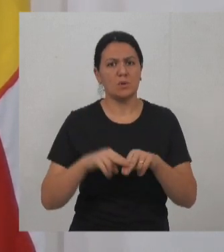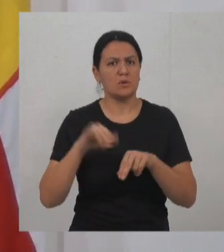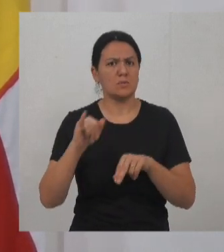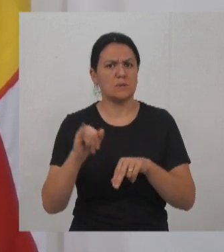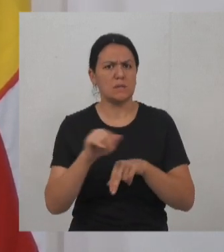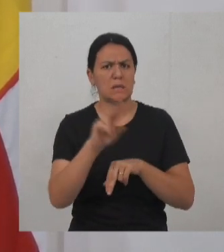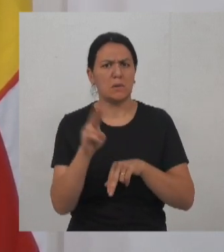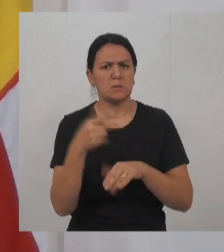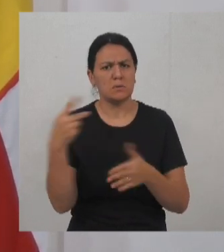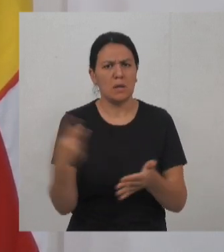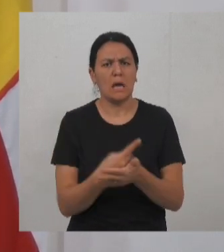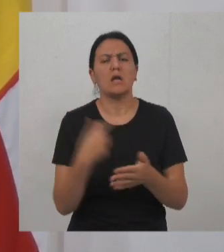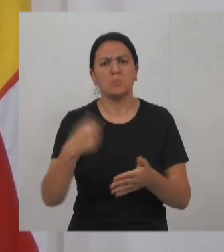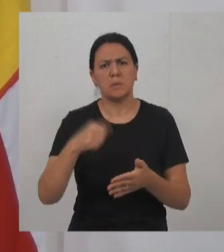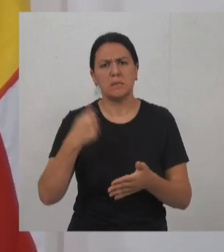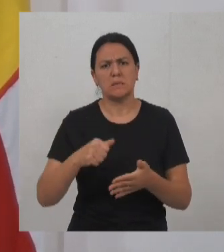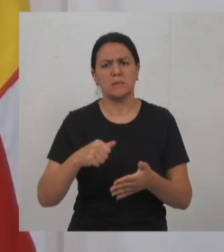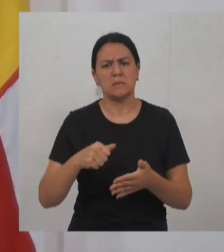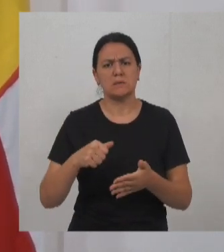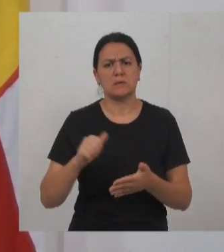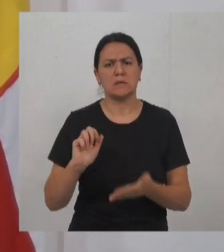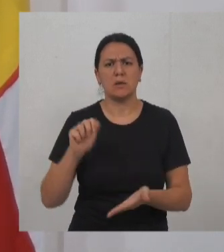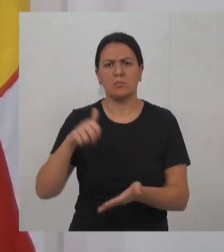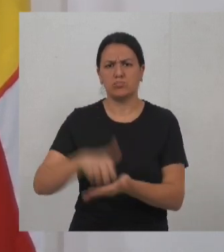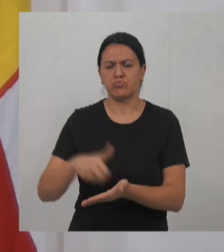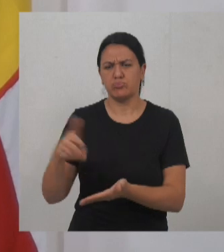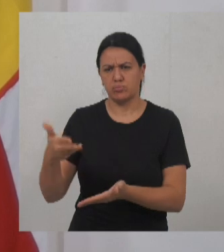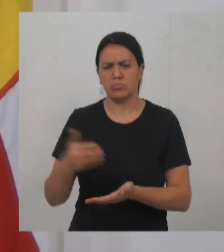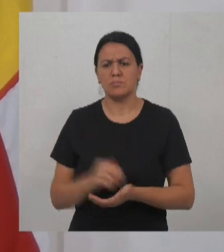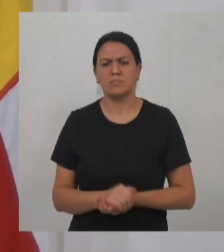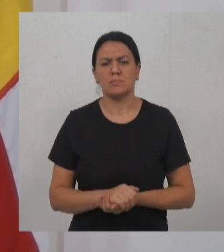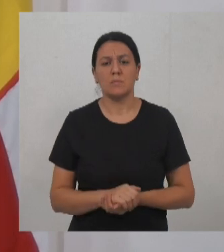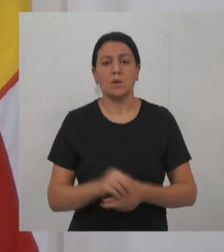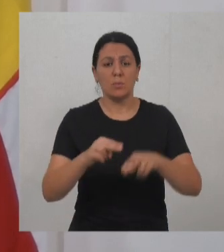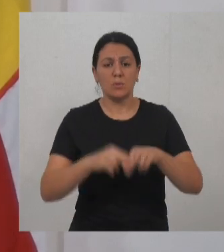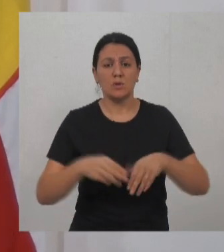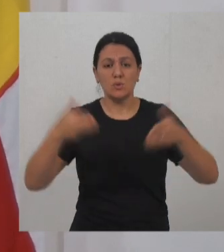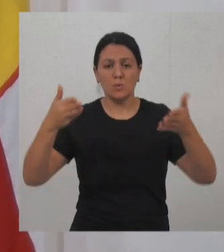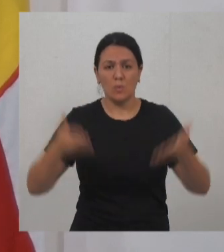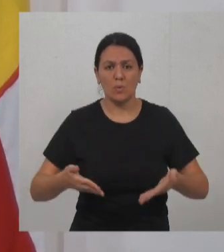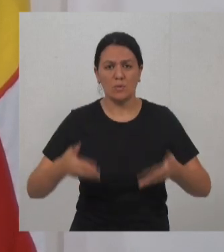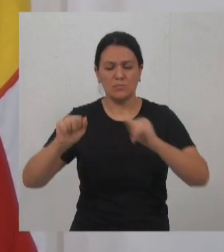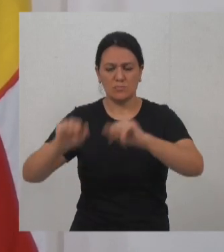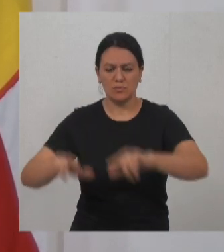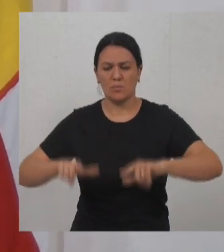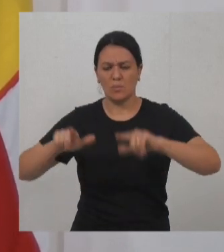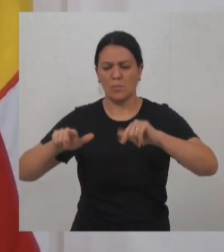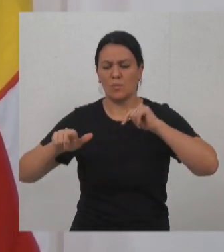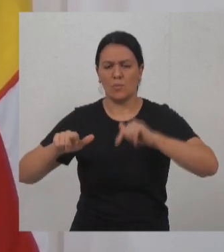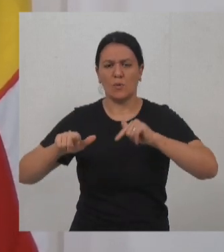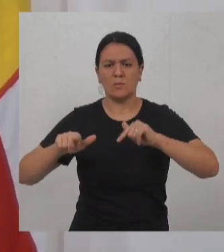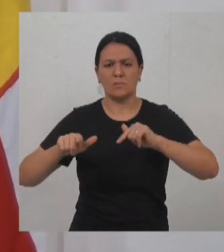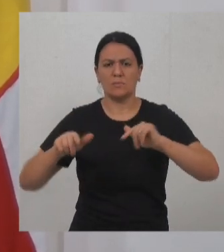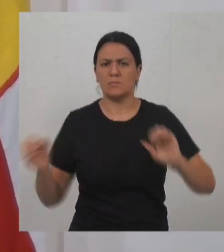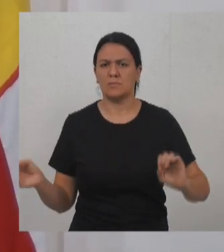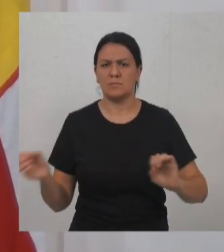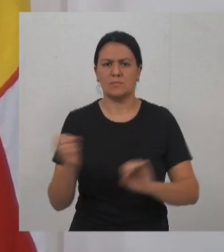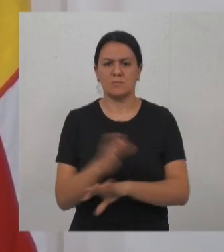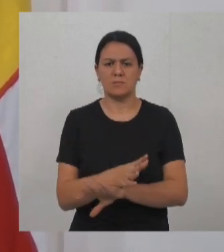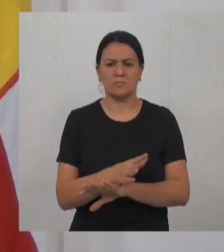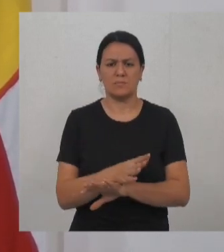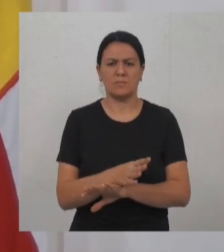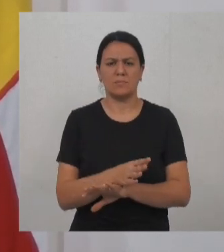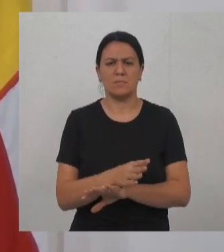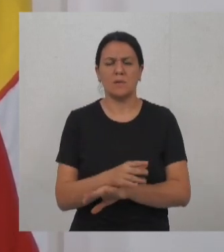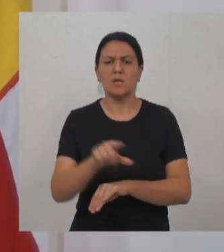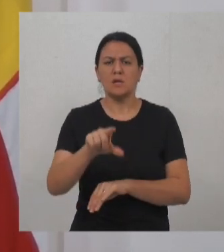mau uso. Assim, hoje, com a diplomação, encerra-se este ciclo eleitoral, oficializando os